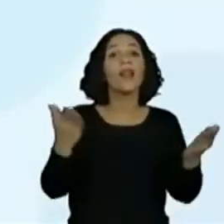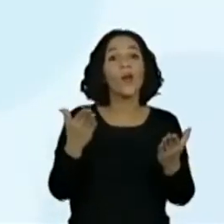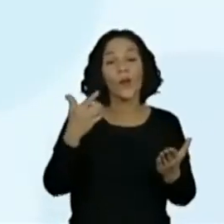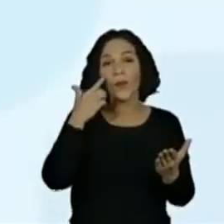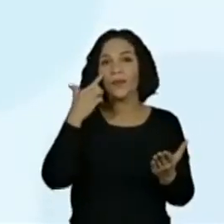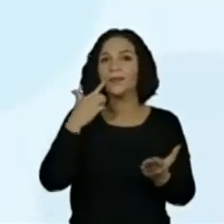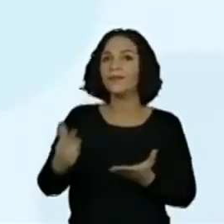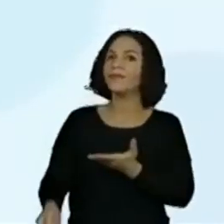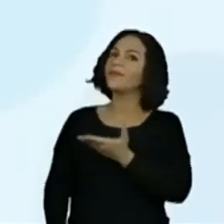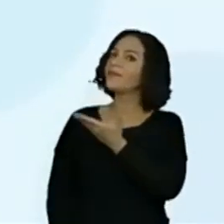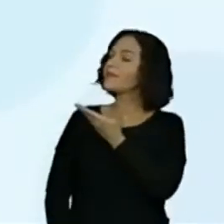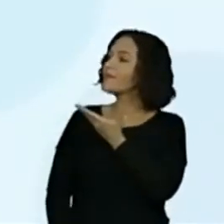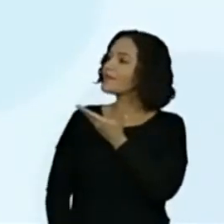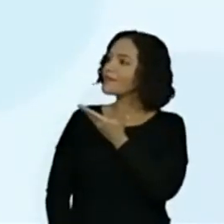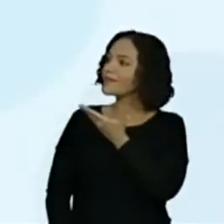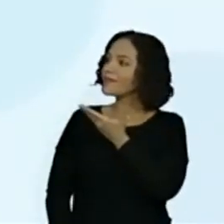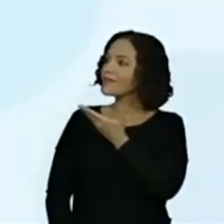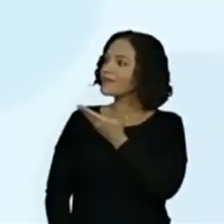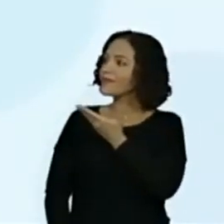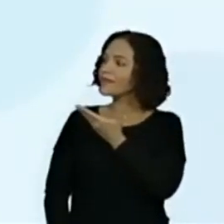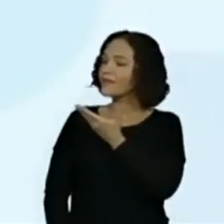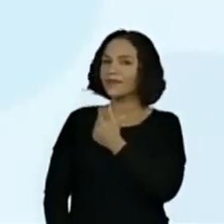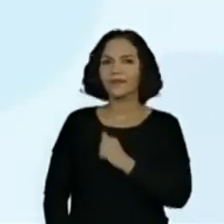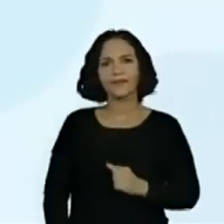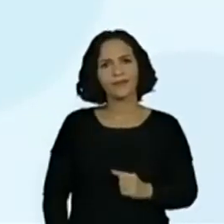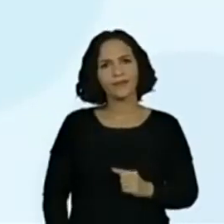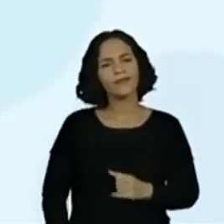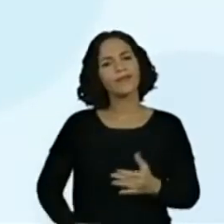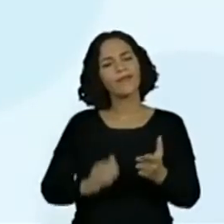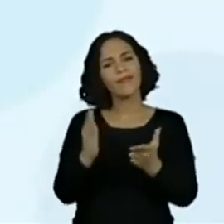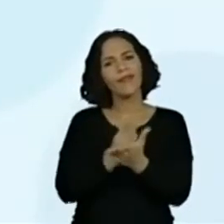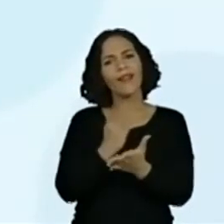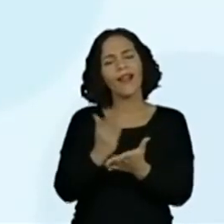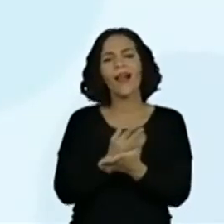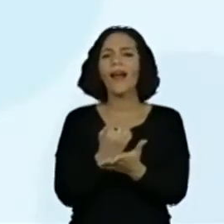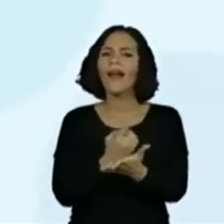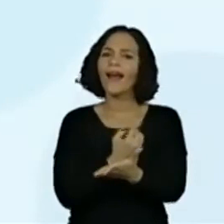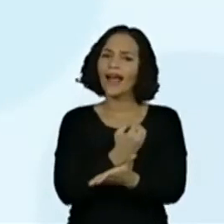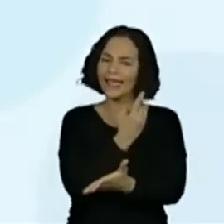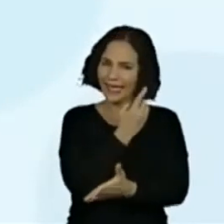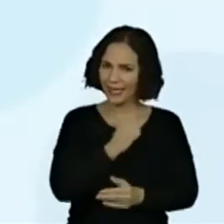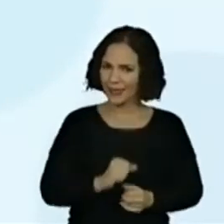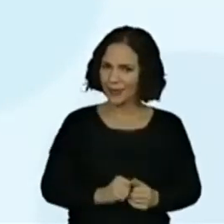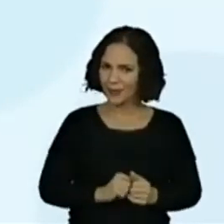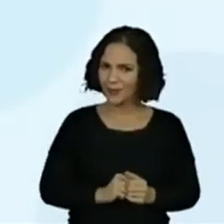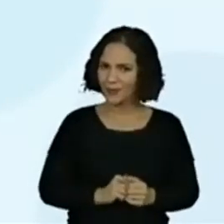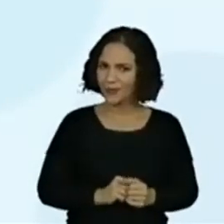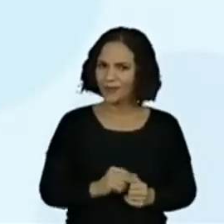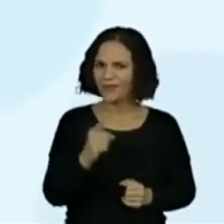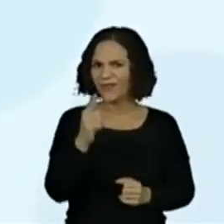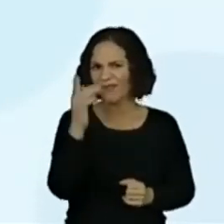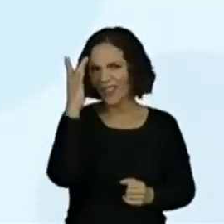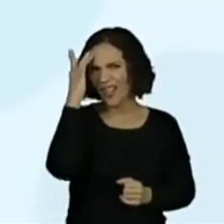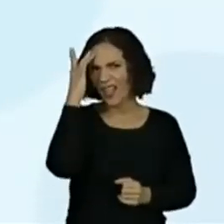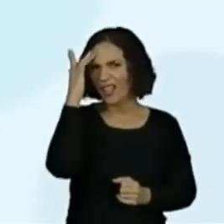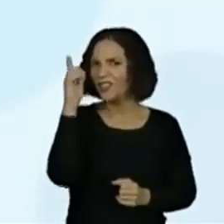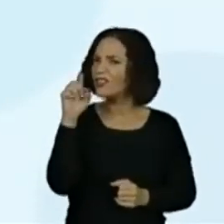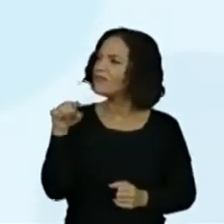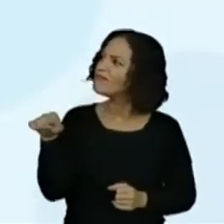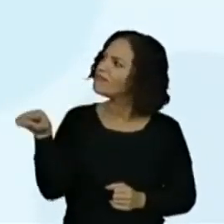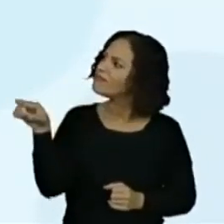aqui a organização dos cadernos. Vocês acham que tem aqui